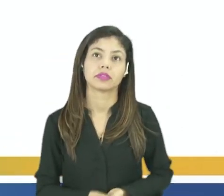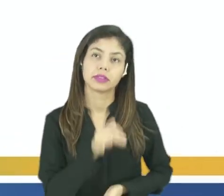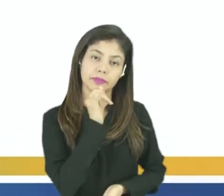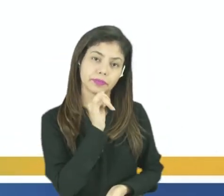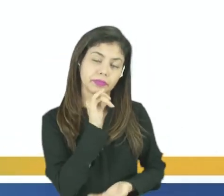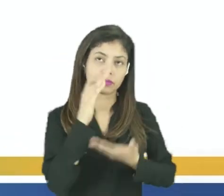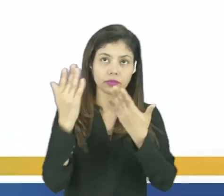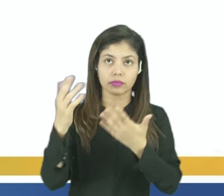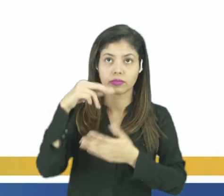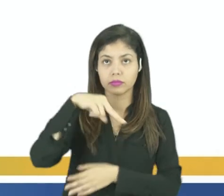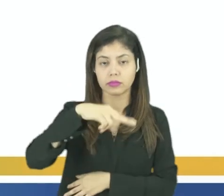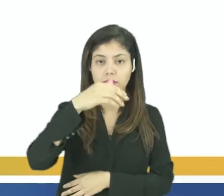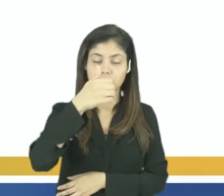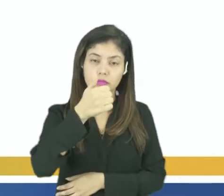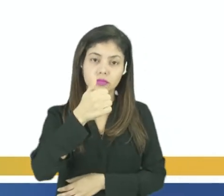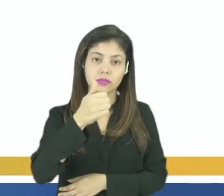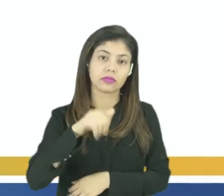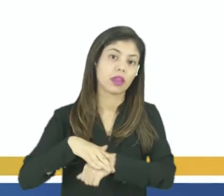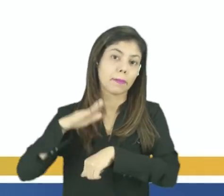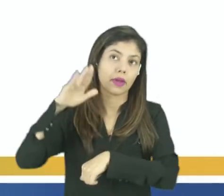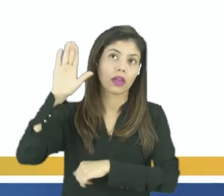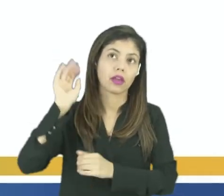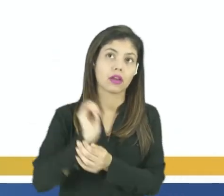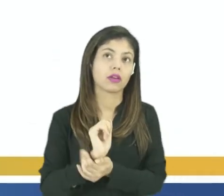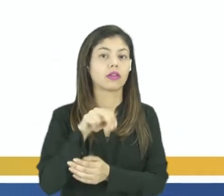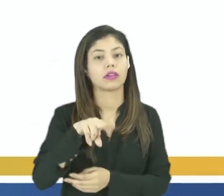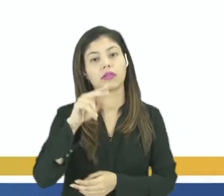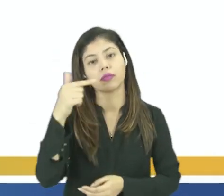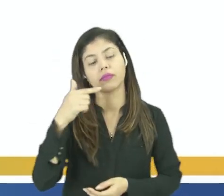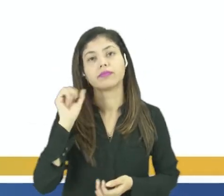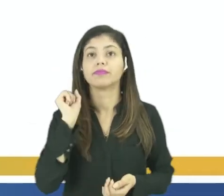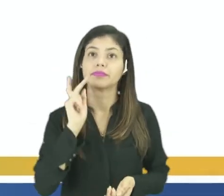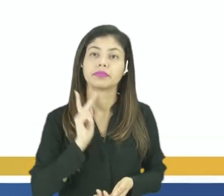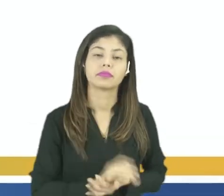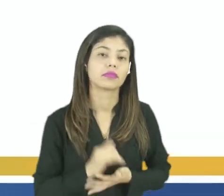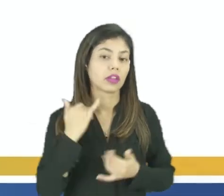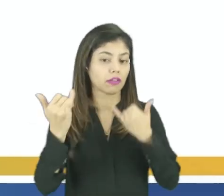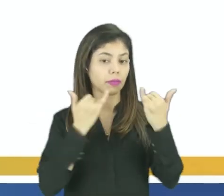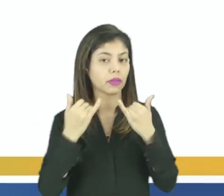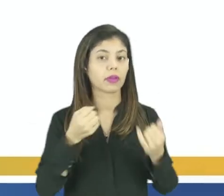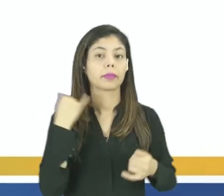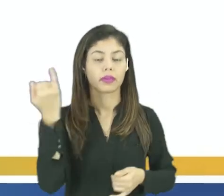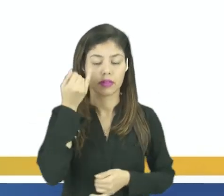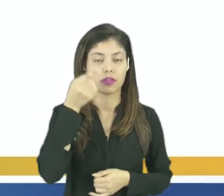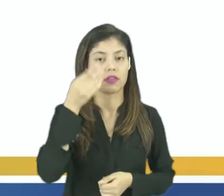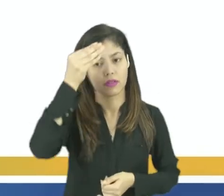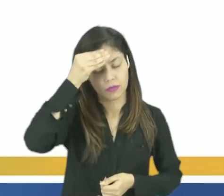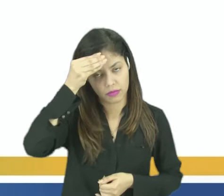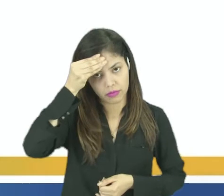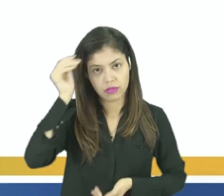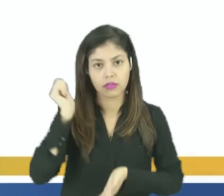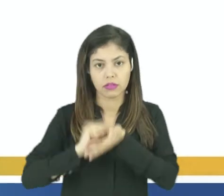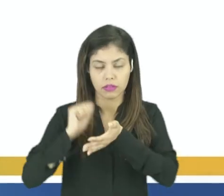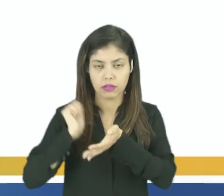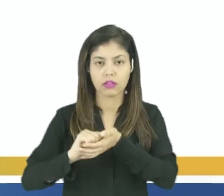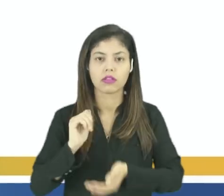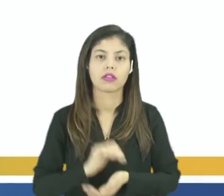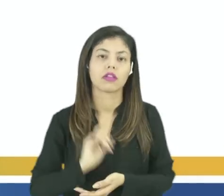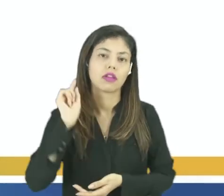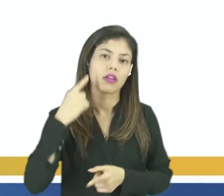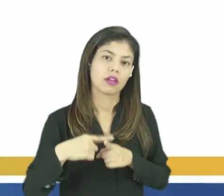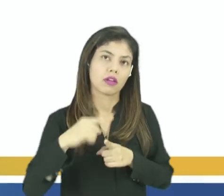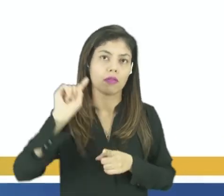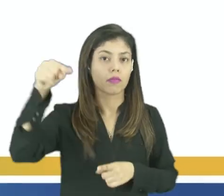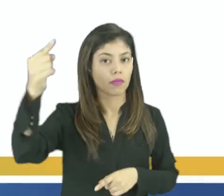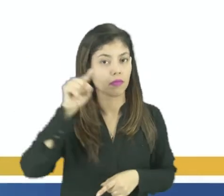do meio. Então, é importante que você anote os dados que eu coloquei aqui como interrogação. Ó. Caso o raio de